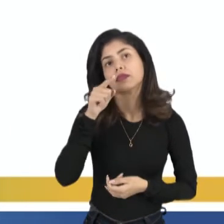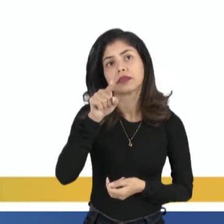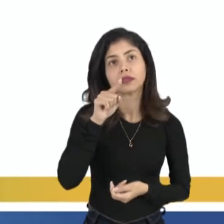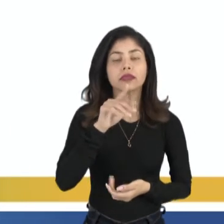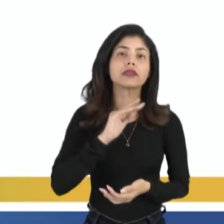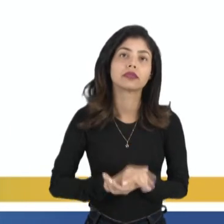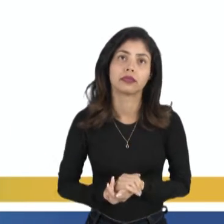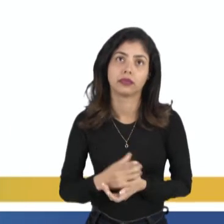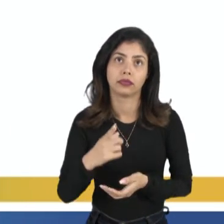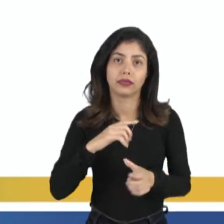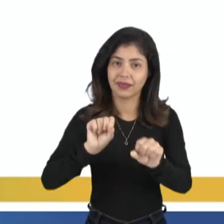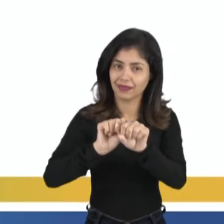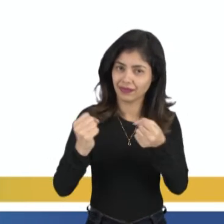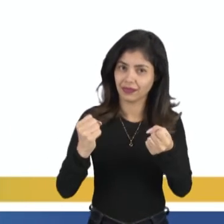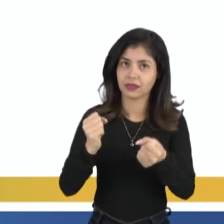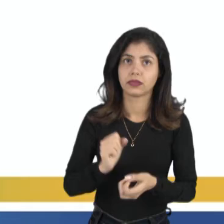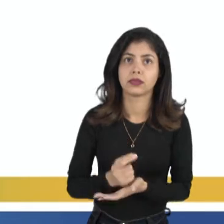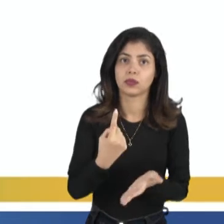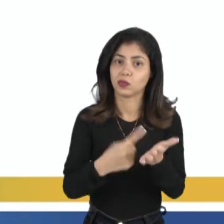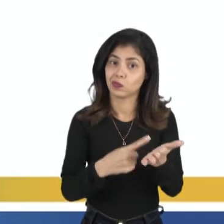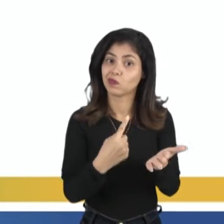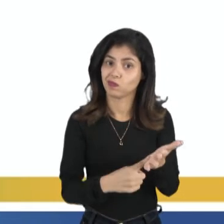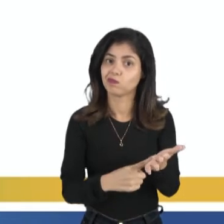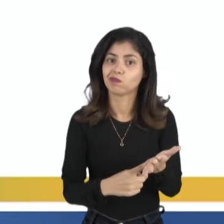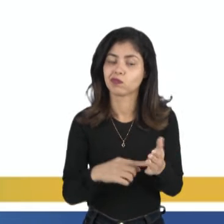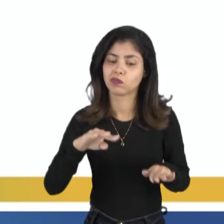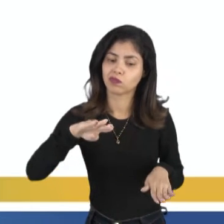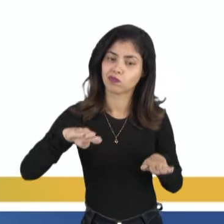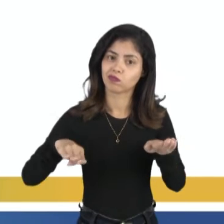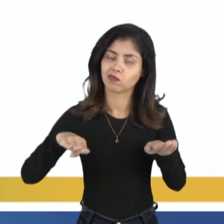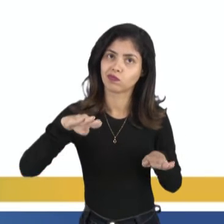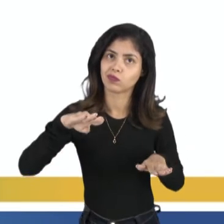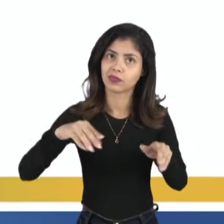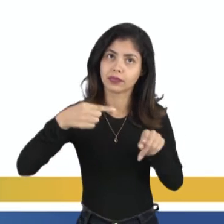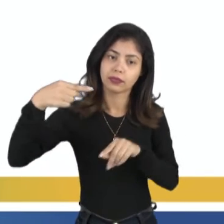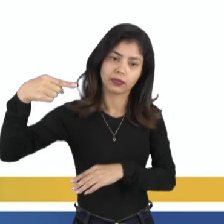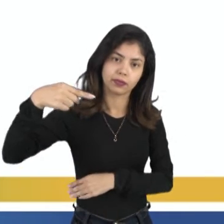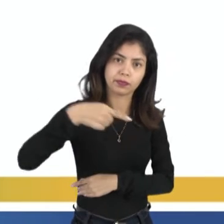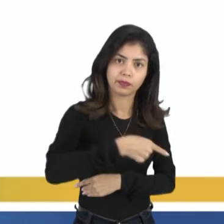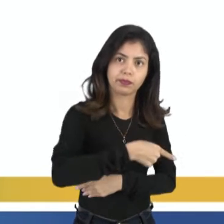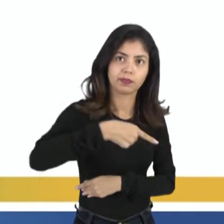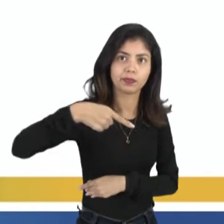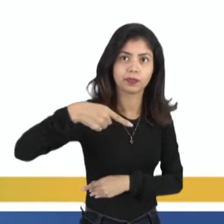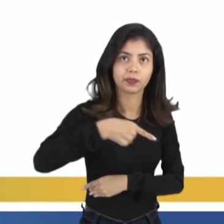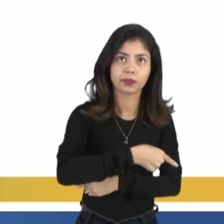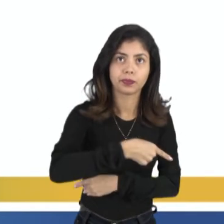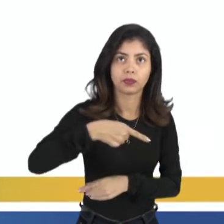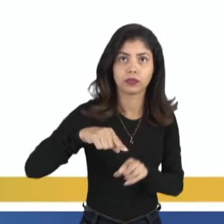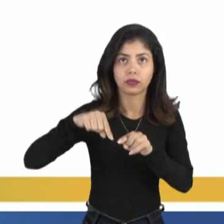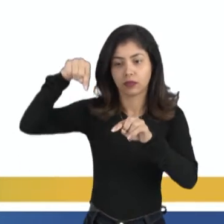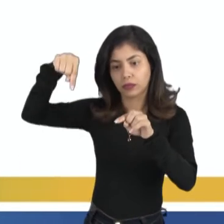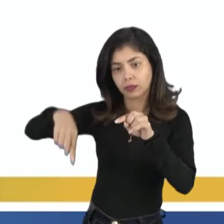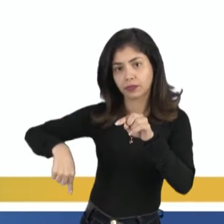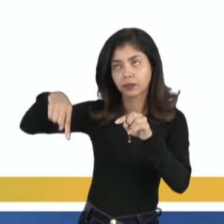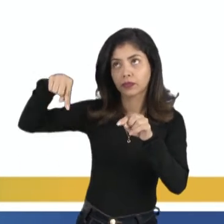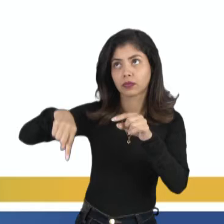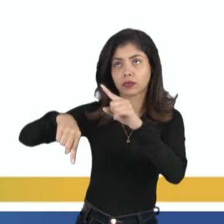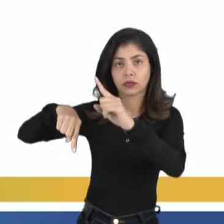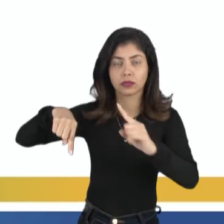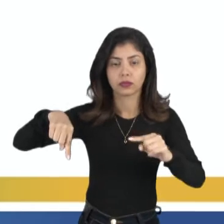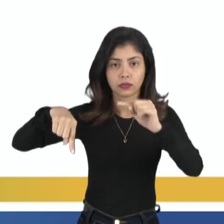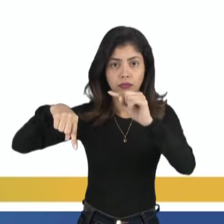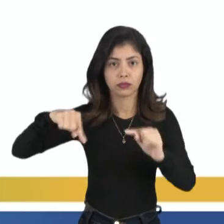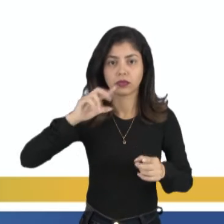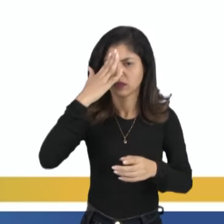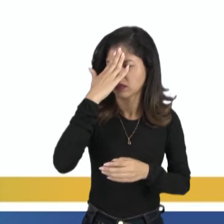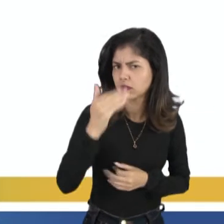Aqui está rompendo a condição de equilíbrio. Aqui esse bloco vai descer, e tem outro bloquinho aqui, né? A